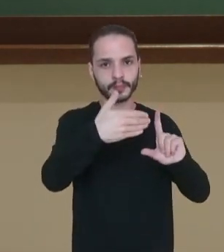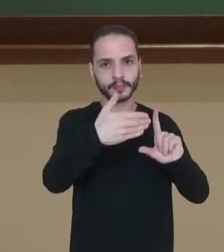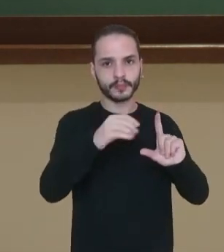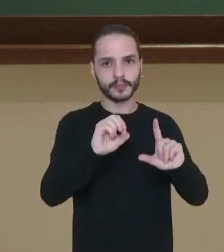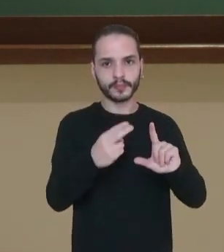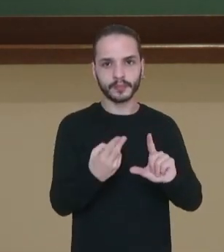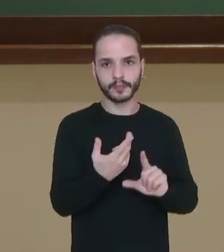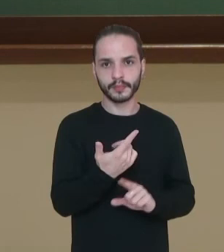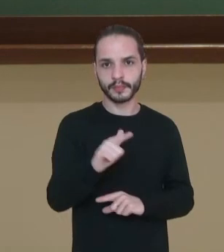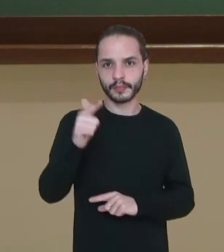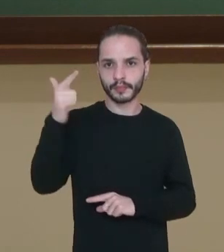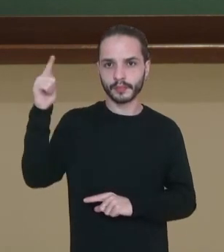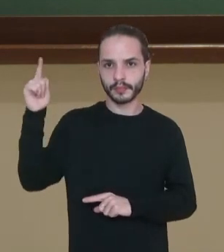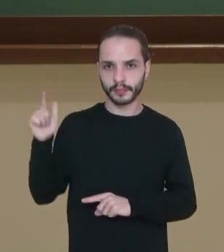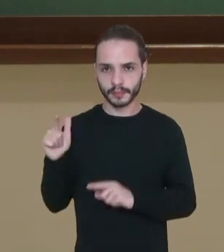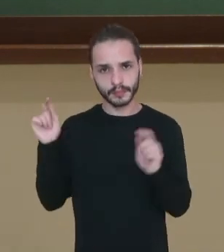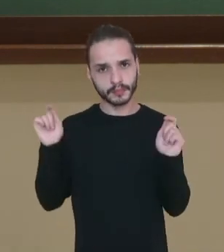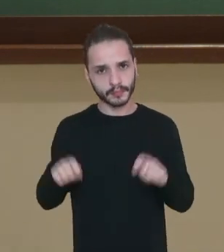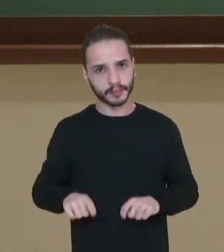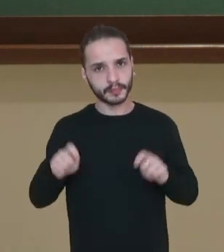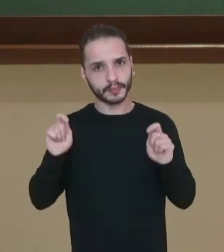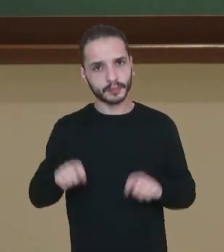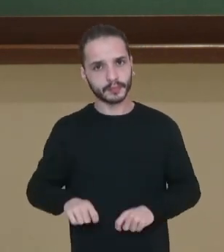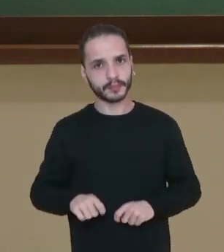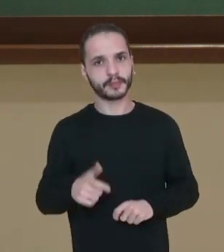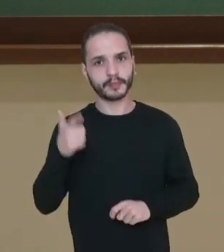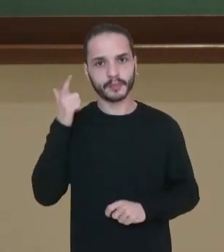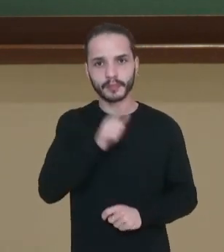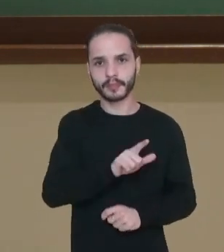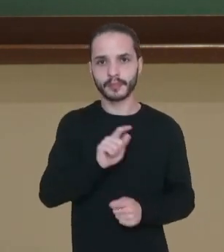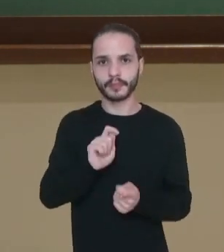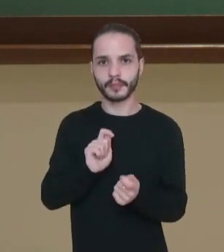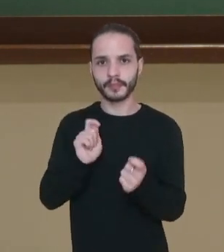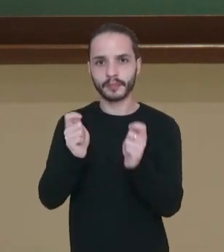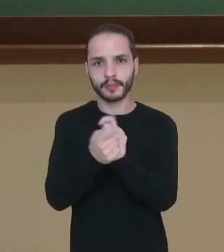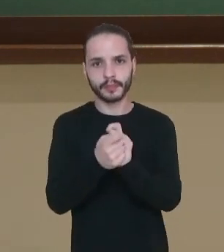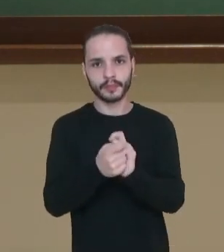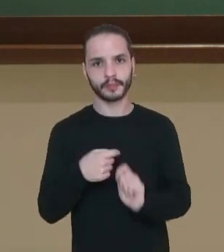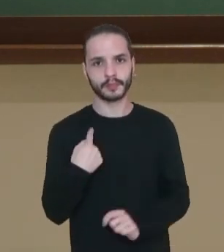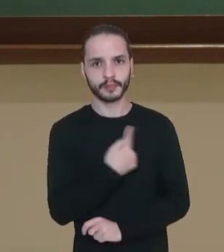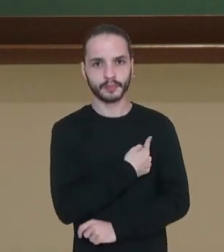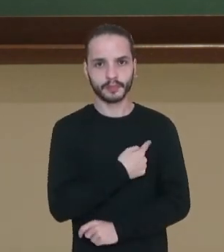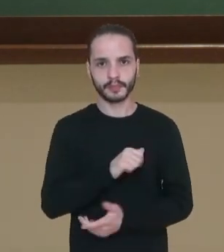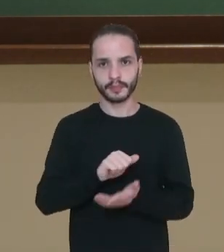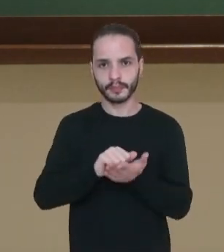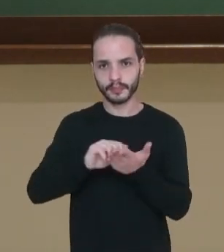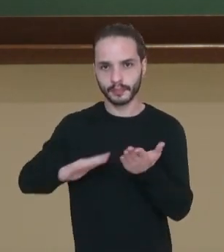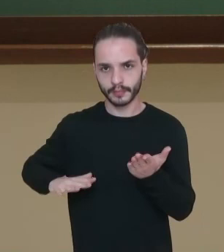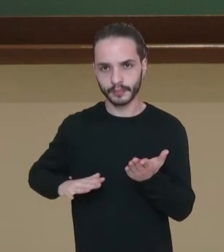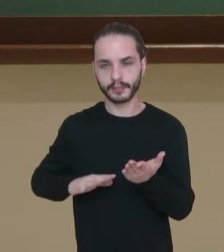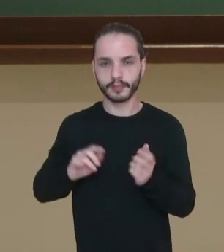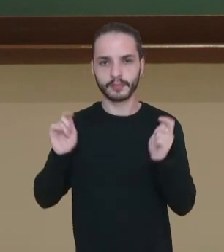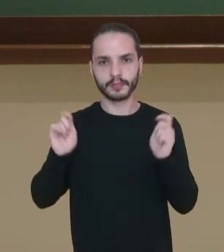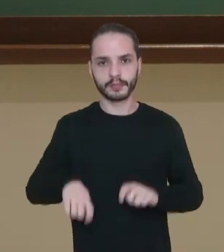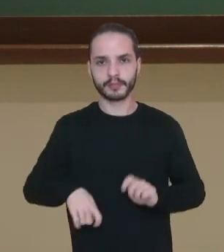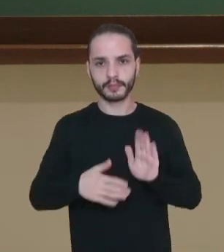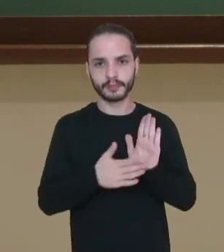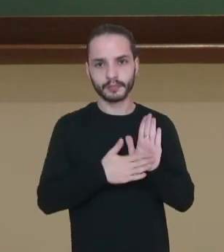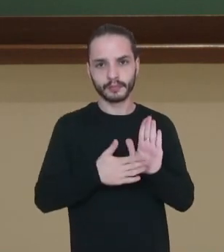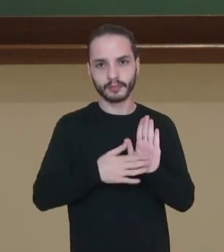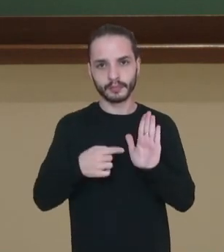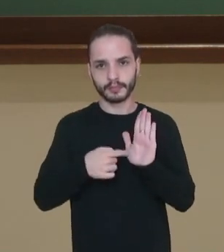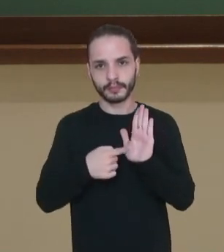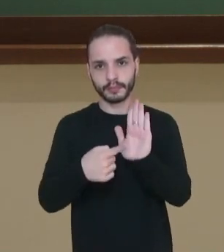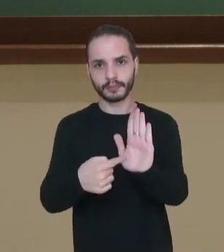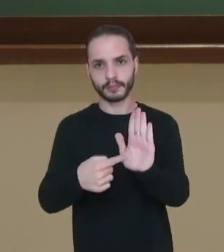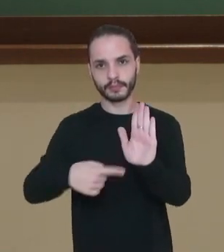outros materiais, que é possível, né? Sempre fazer uma adaptação das nossas atividades, né, das proposições que nós trazemos com relação